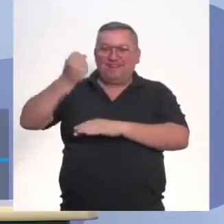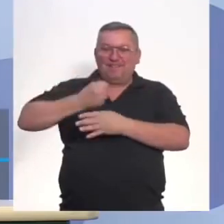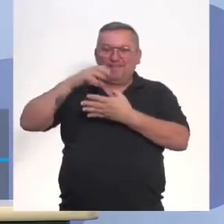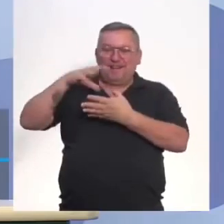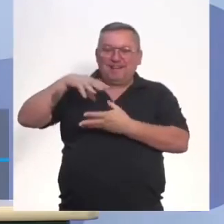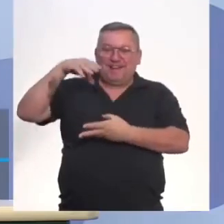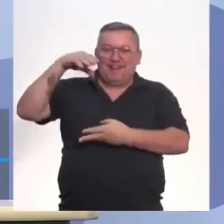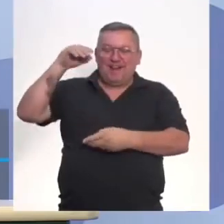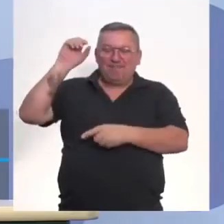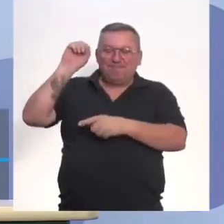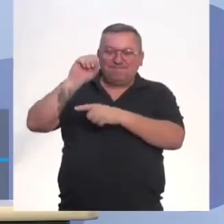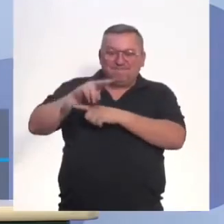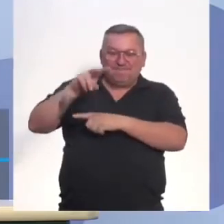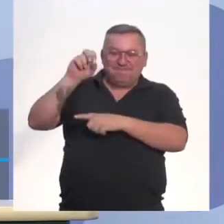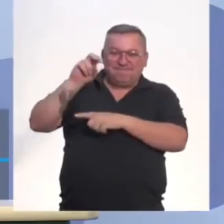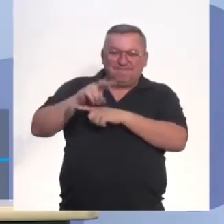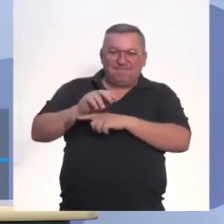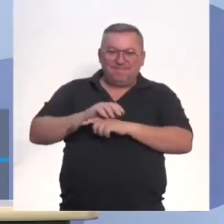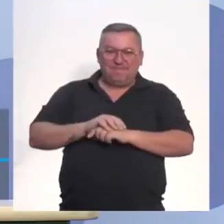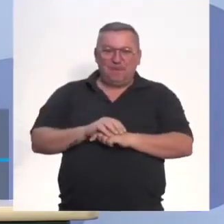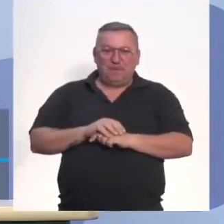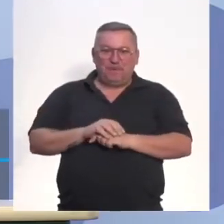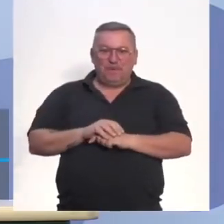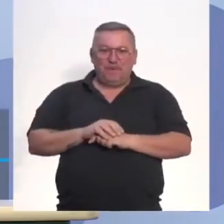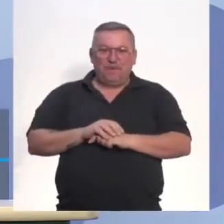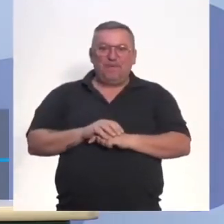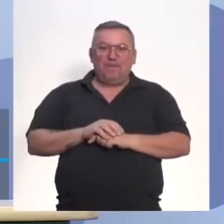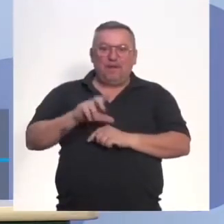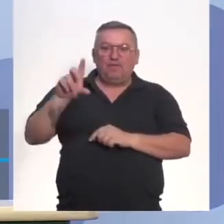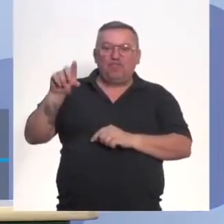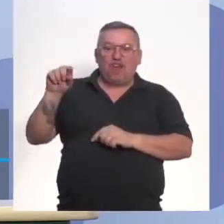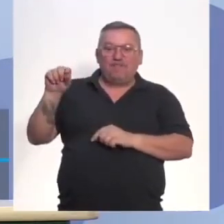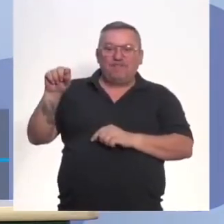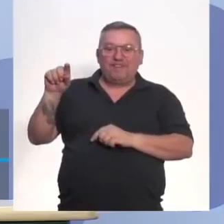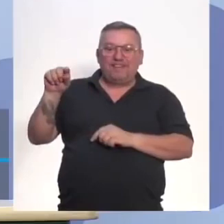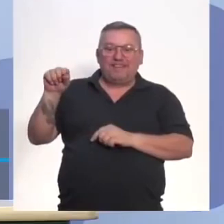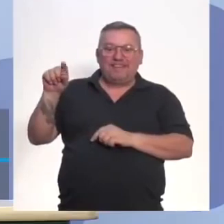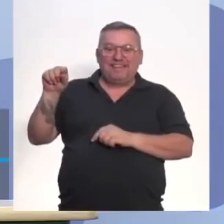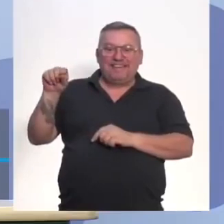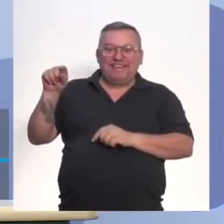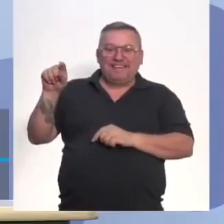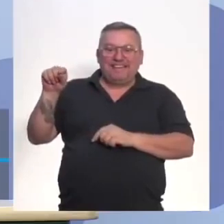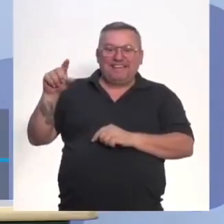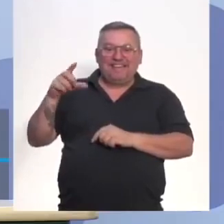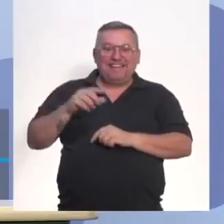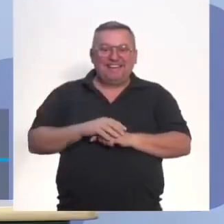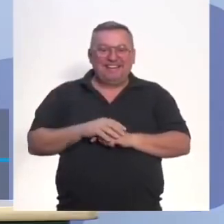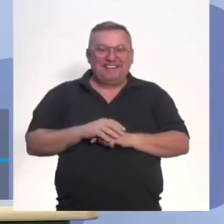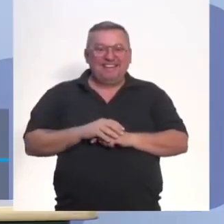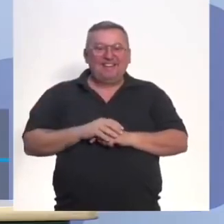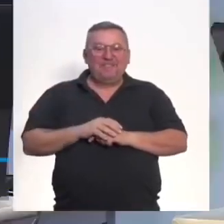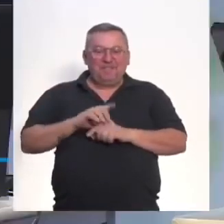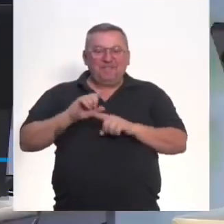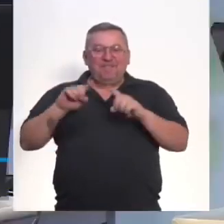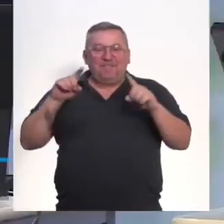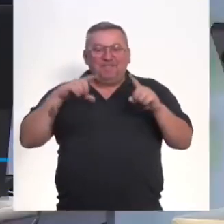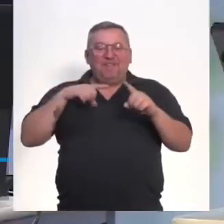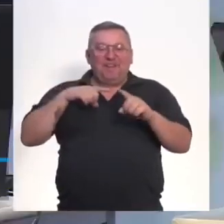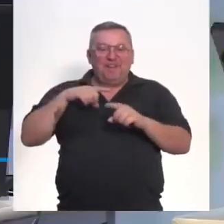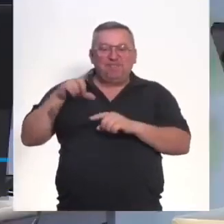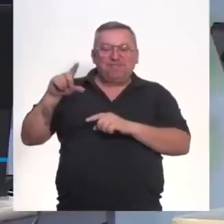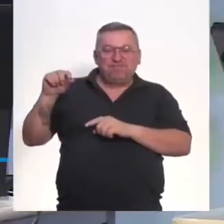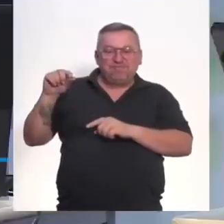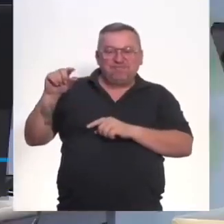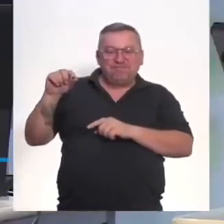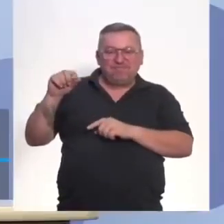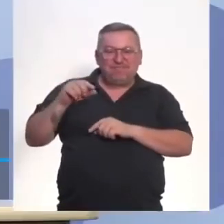pegou né? essa referência. Não é ditado, não. É do Chaves. Virou um ditado popular pra Era mim. o seu Madruga que Eu não era fã